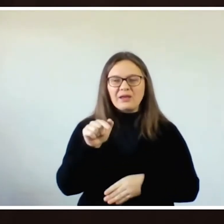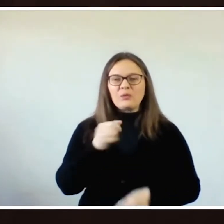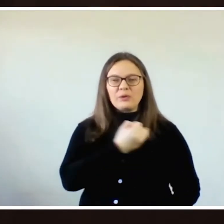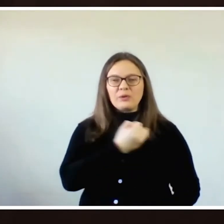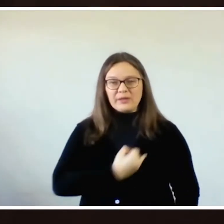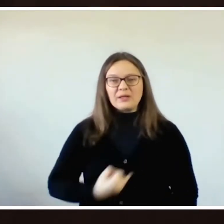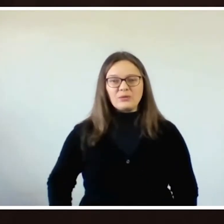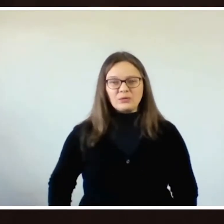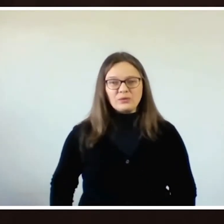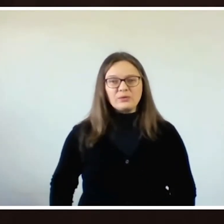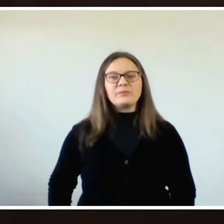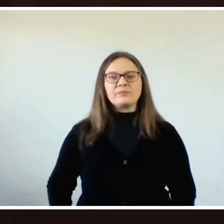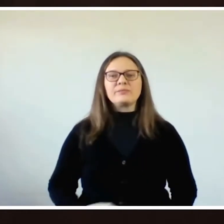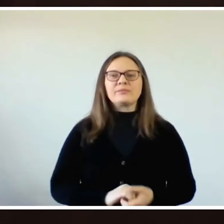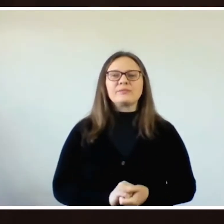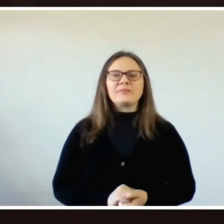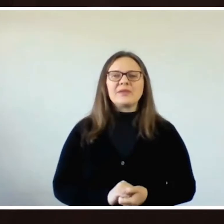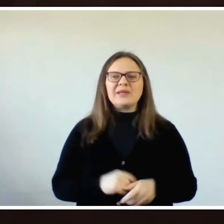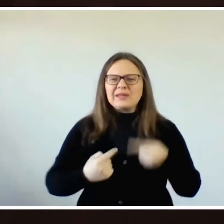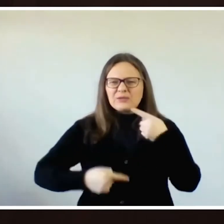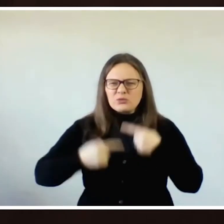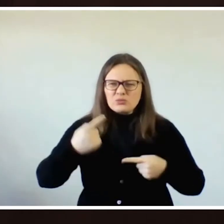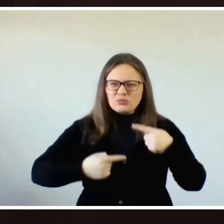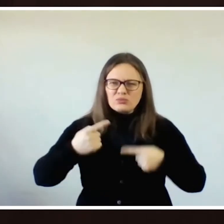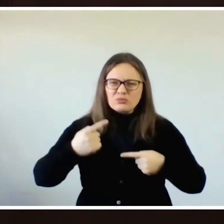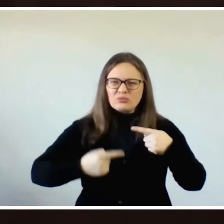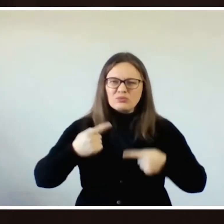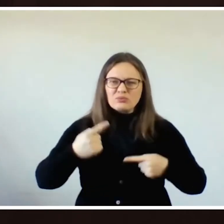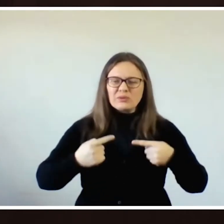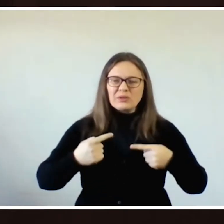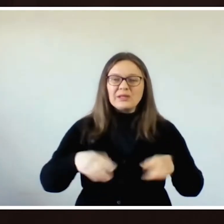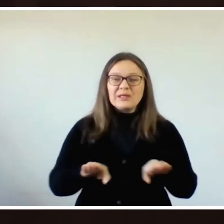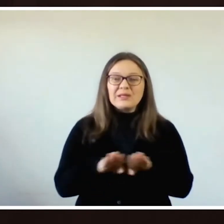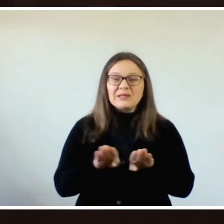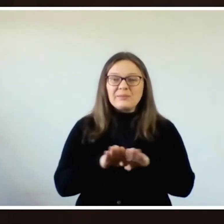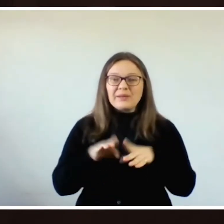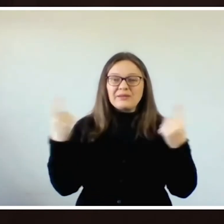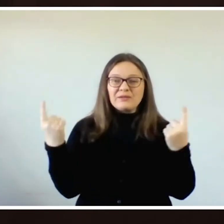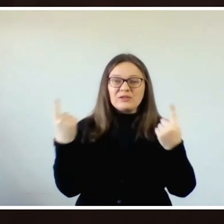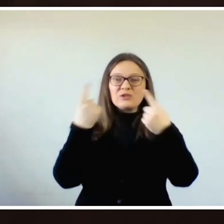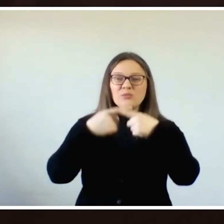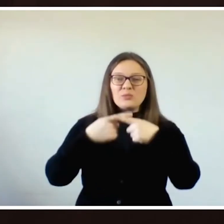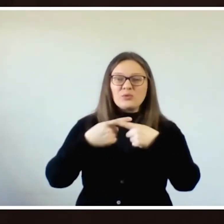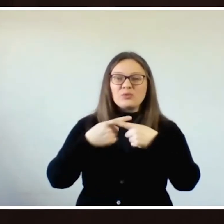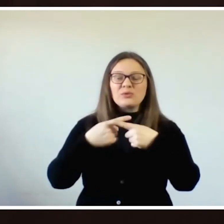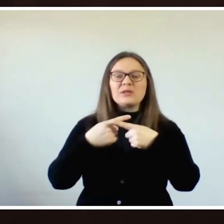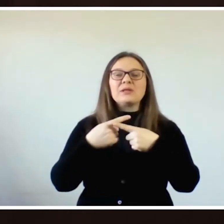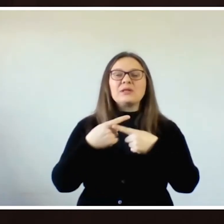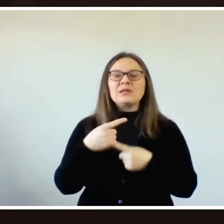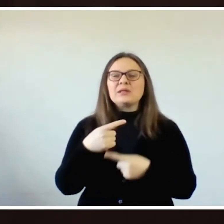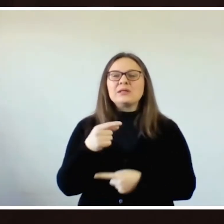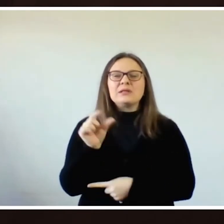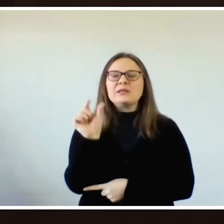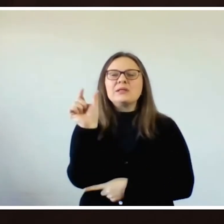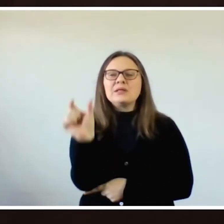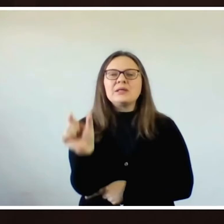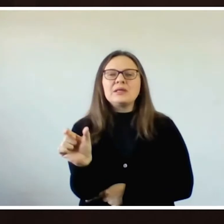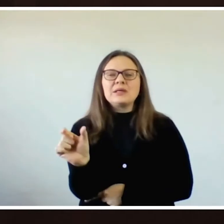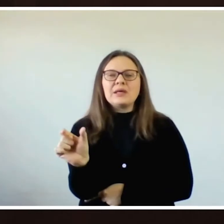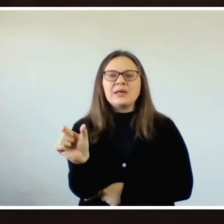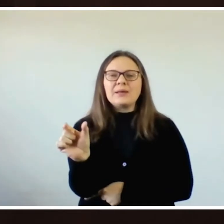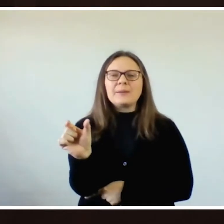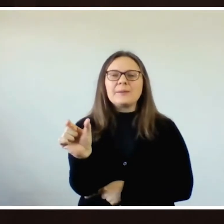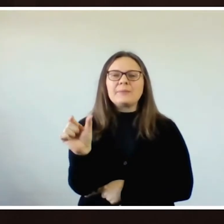começaram, houve disputas na nomeação de bispo de Cartago, África,